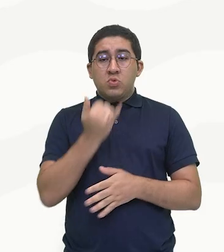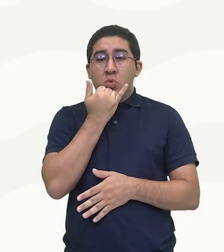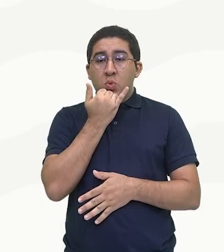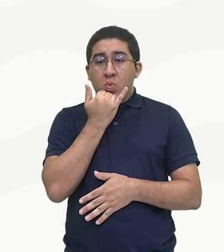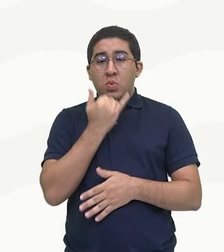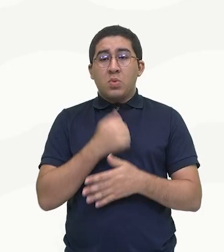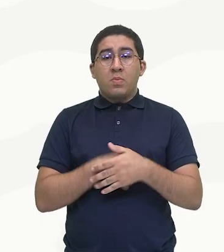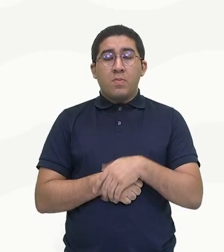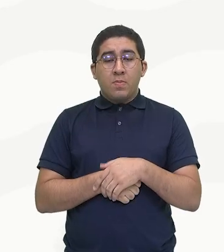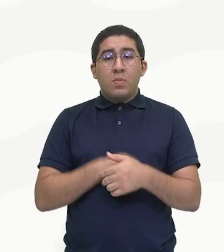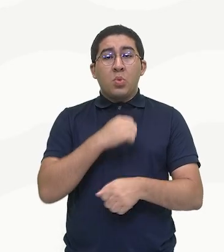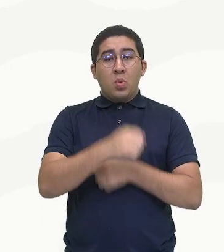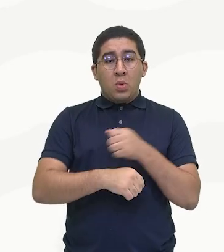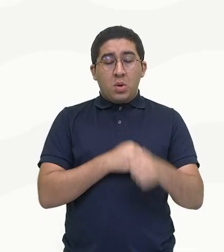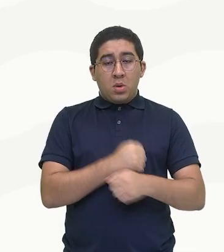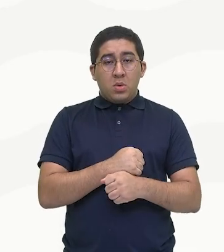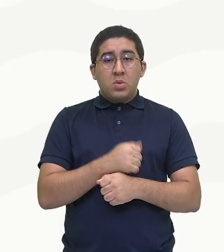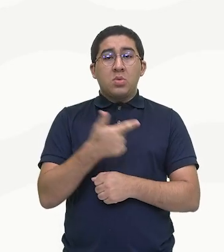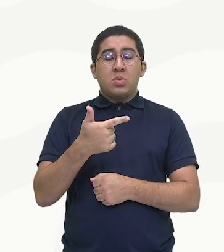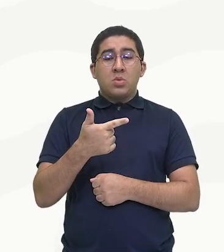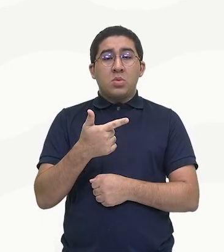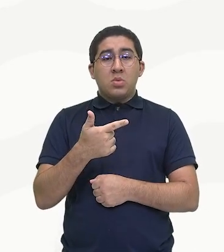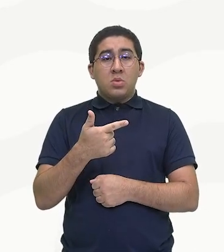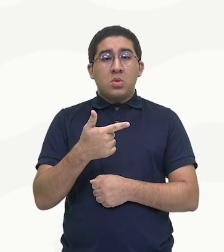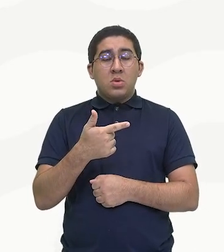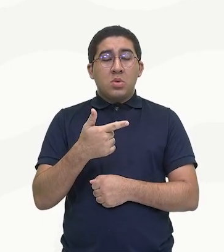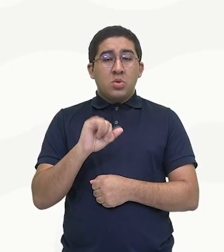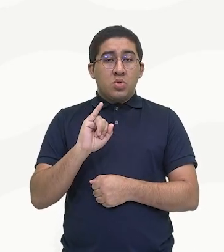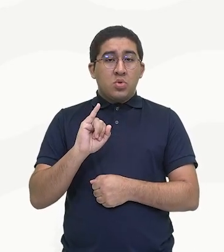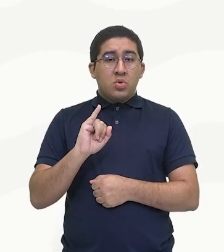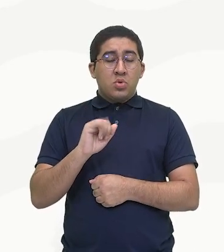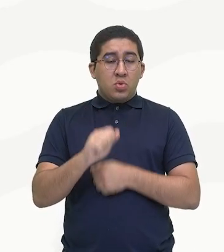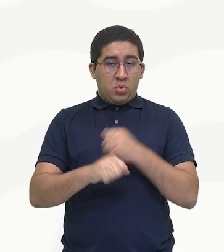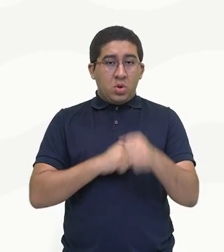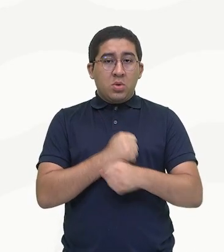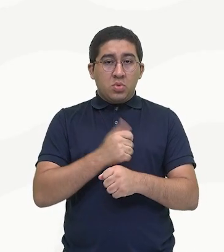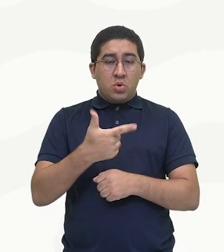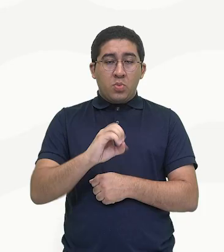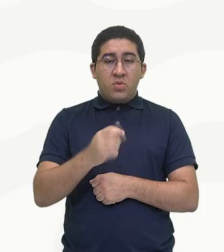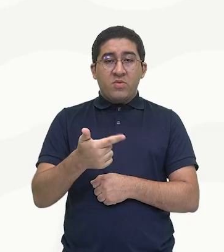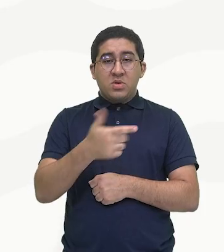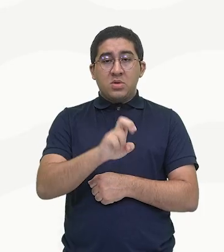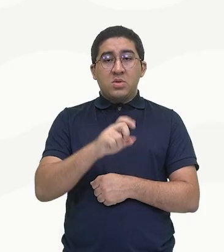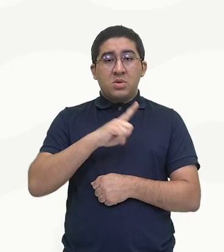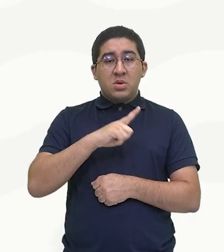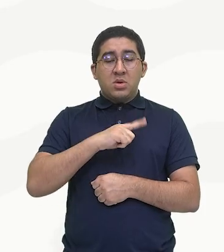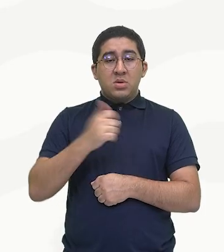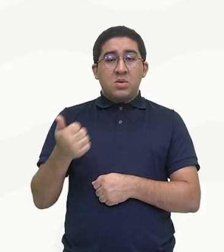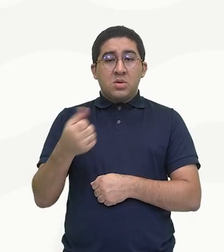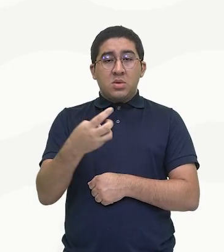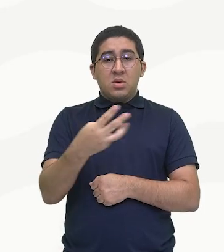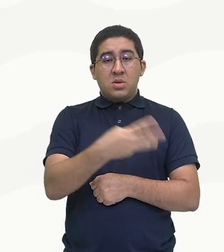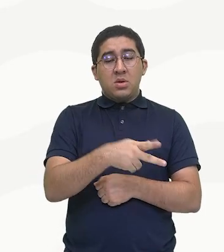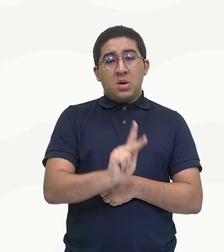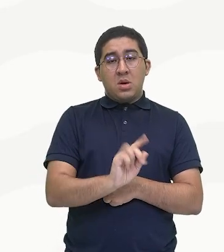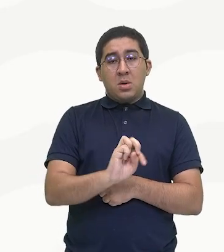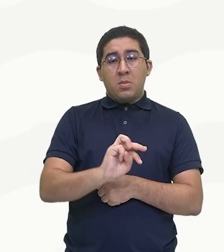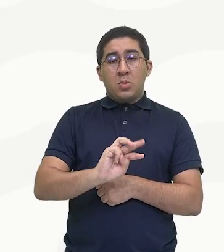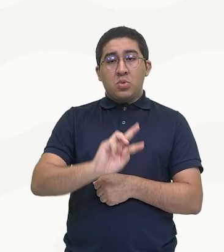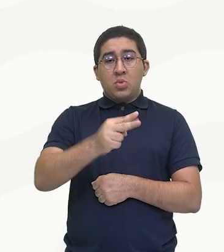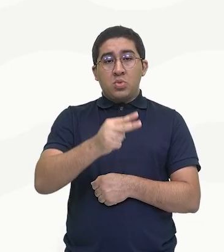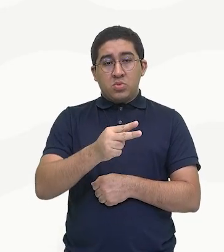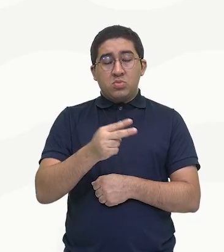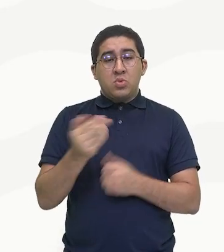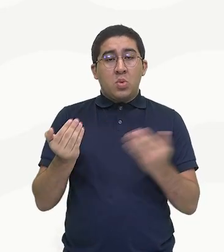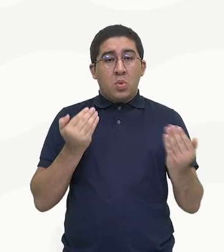janeiro de 2025, né, atingiu 133 quilômetros quadrados de destruição comparado com o que tinha